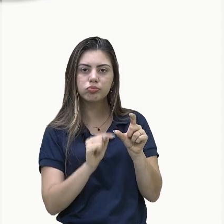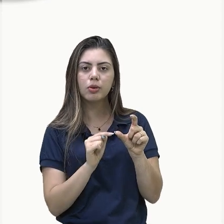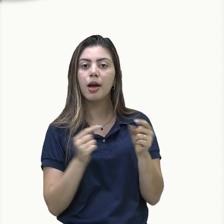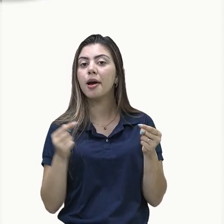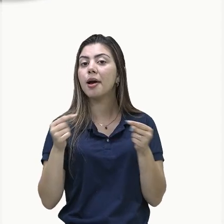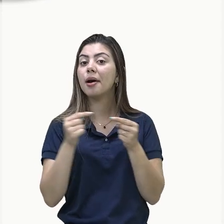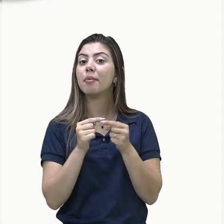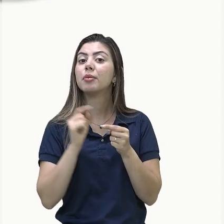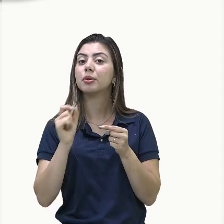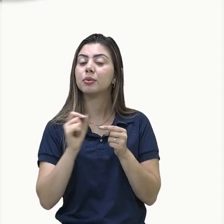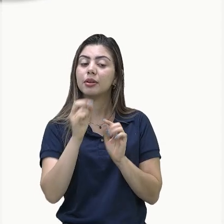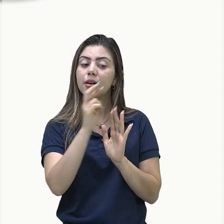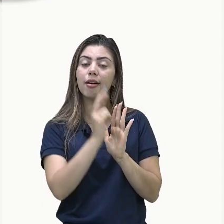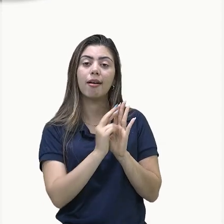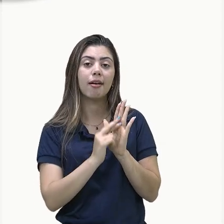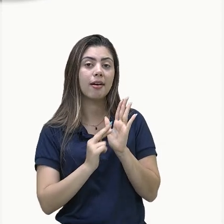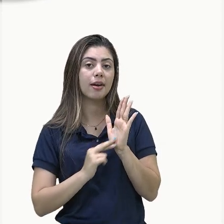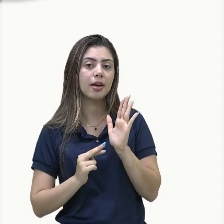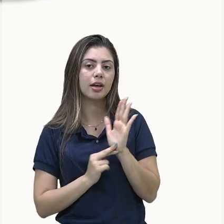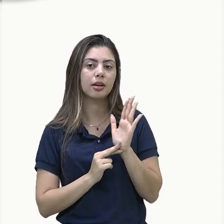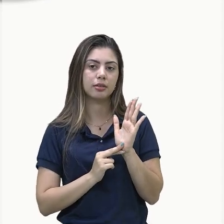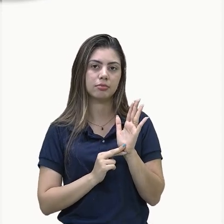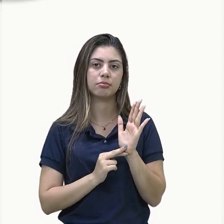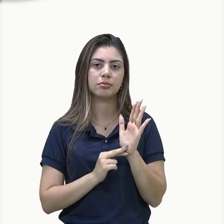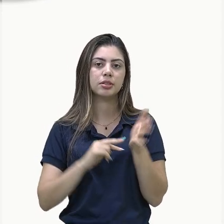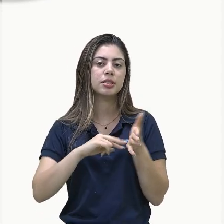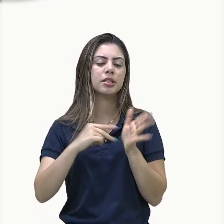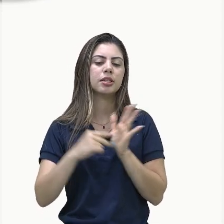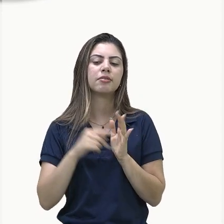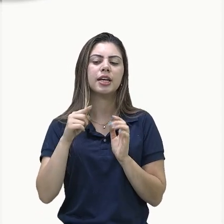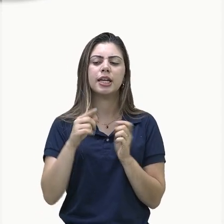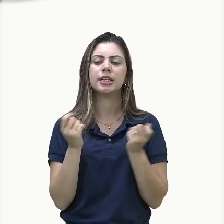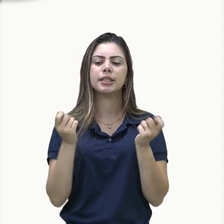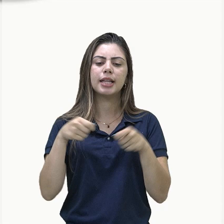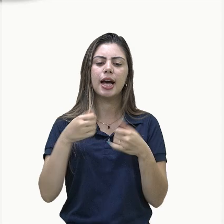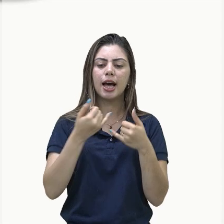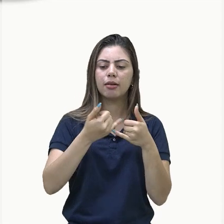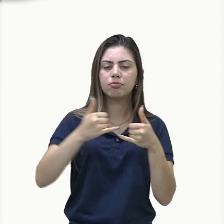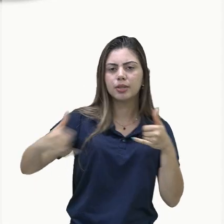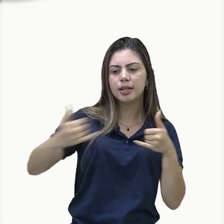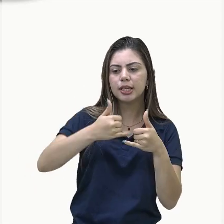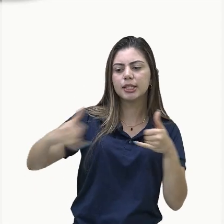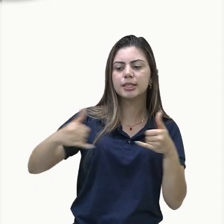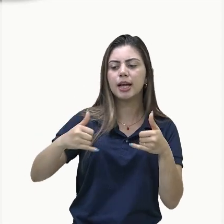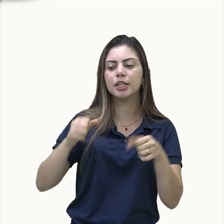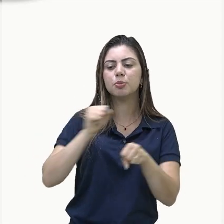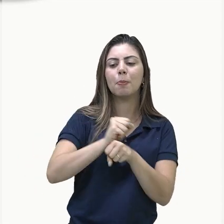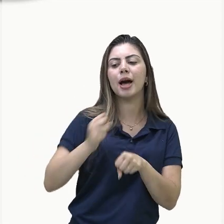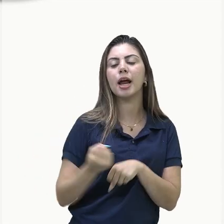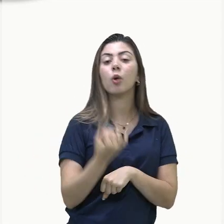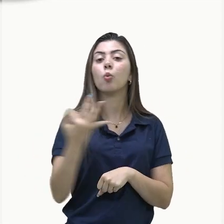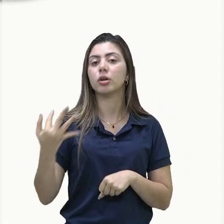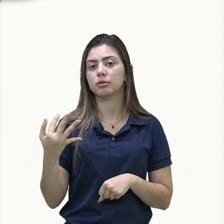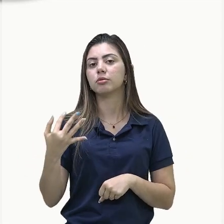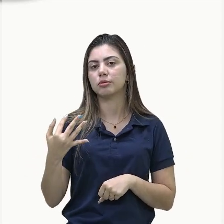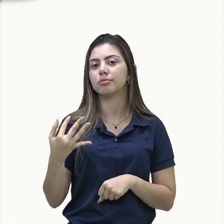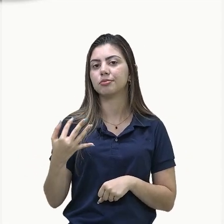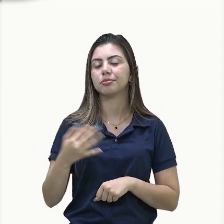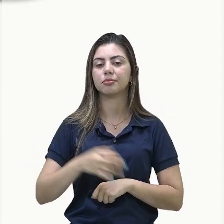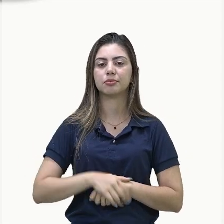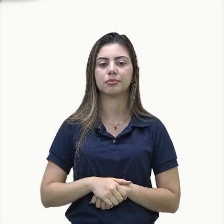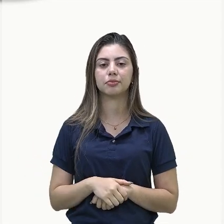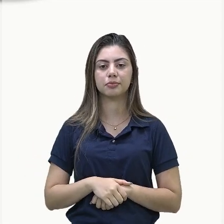estão aí para definir qual é o valor da resistência elétrica desses dispositivos. E